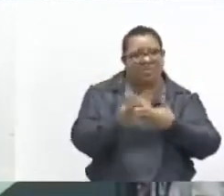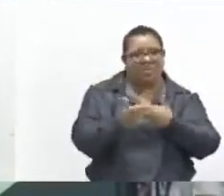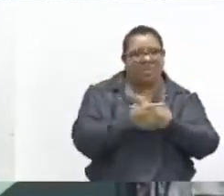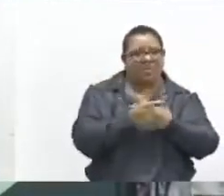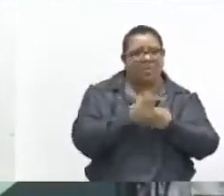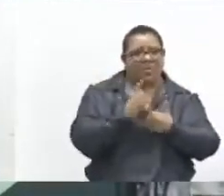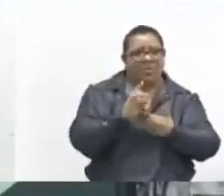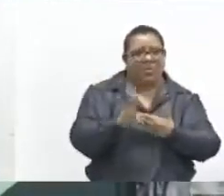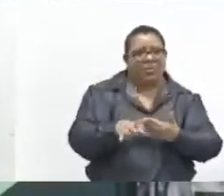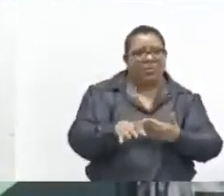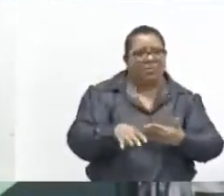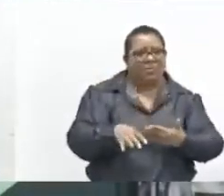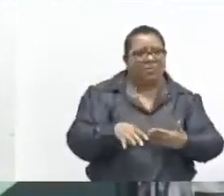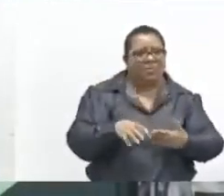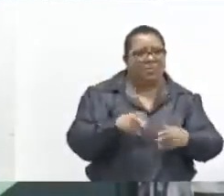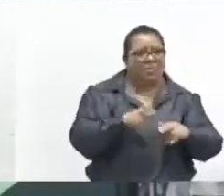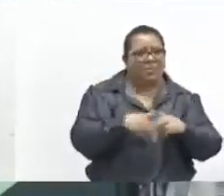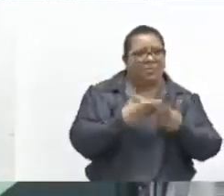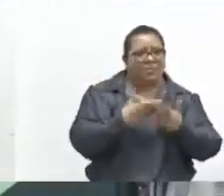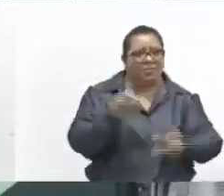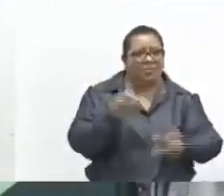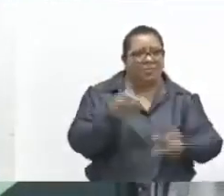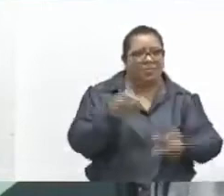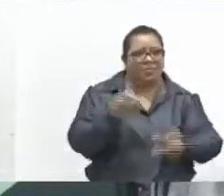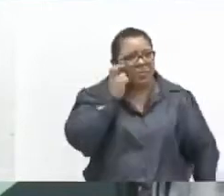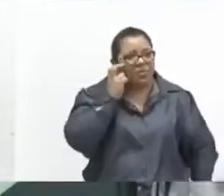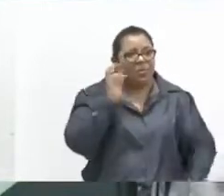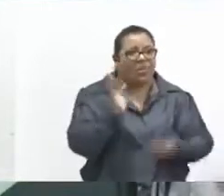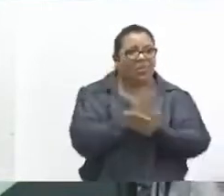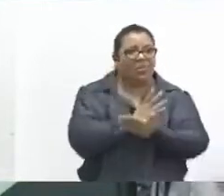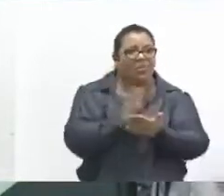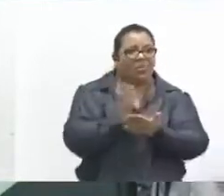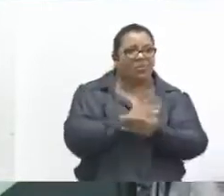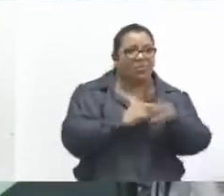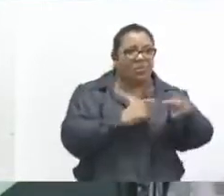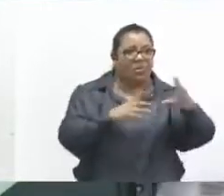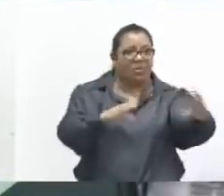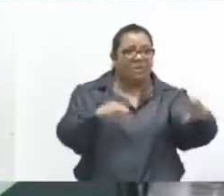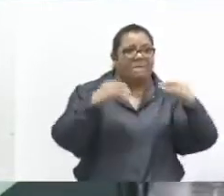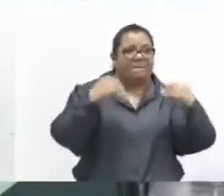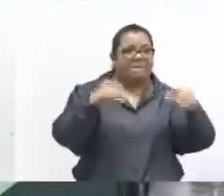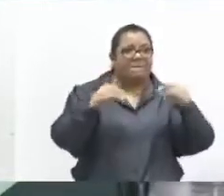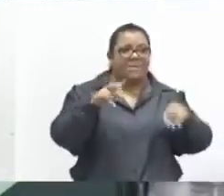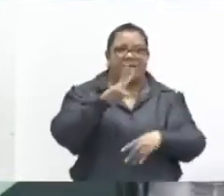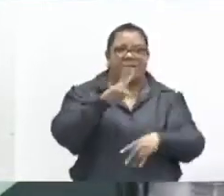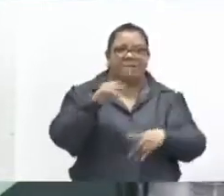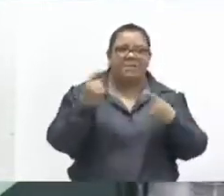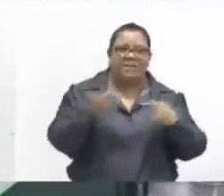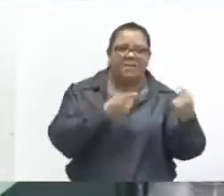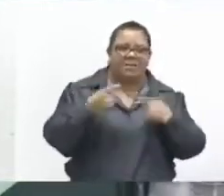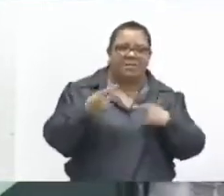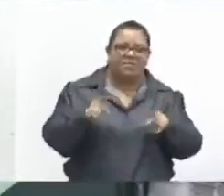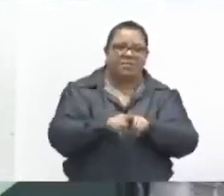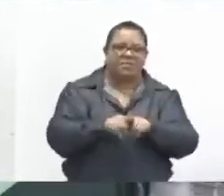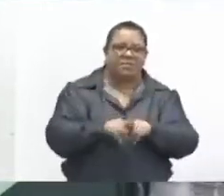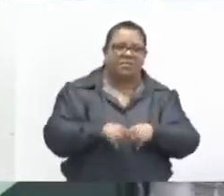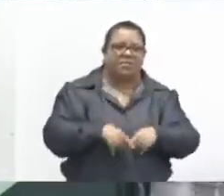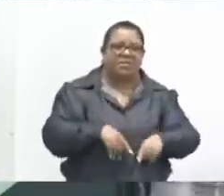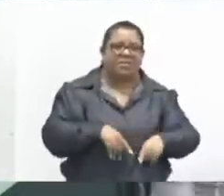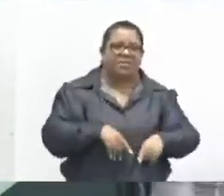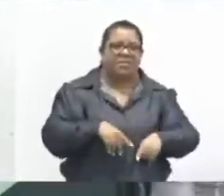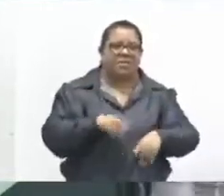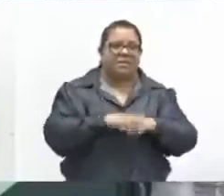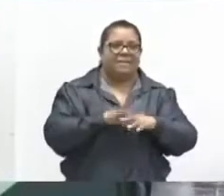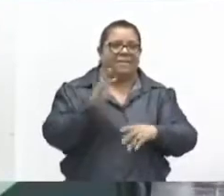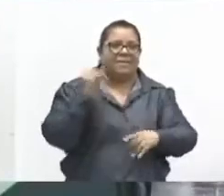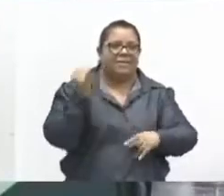infelizmente. O fomento à cultura também, aí tem alguns grifos que foi colocados, que a gente vai discutir na Câmara também, que é algo importante.